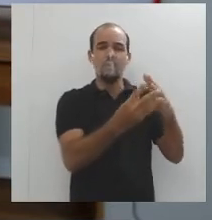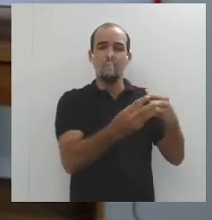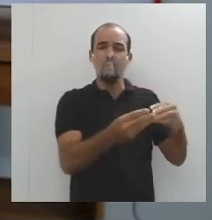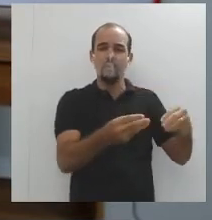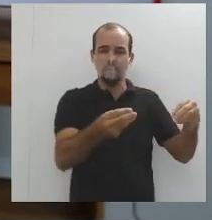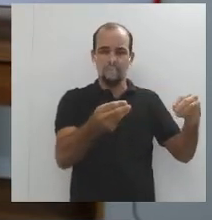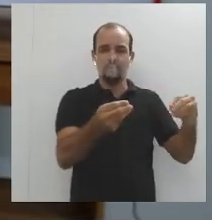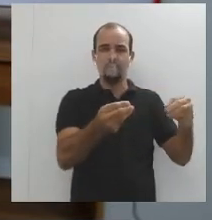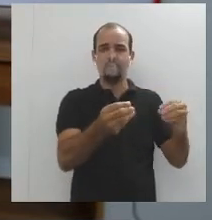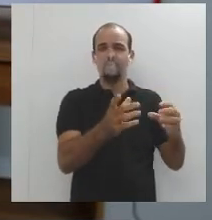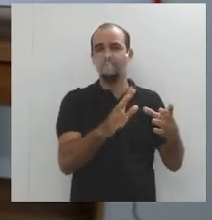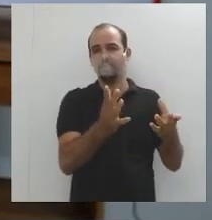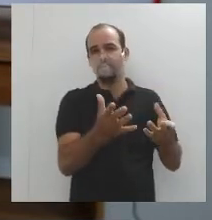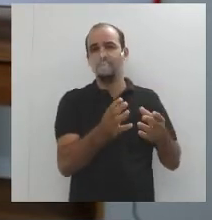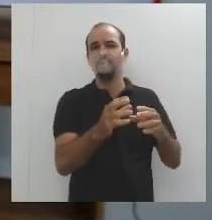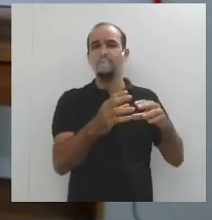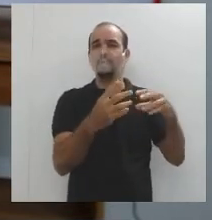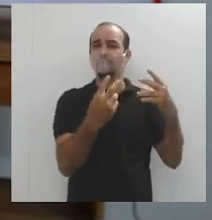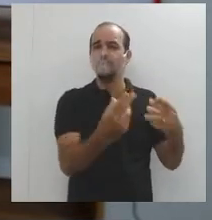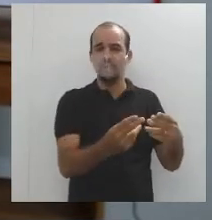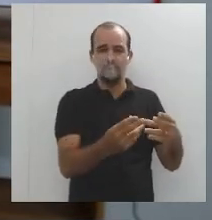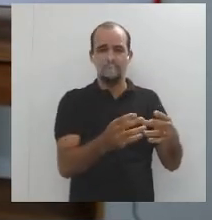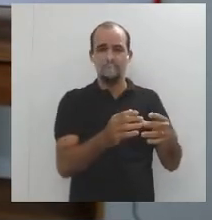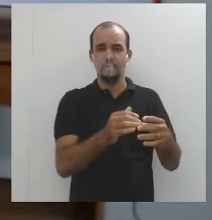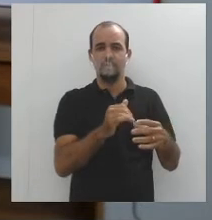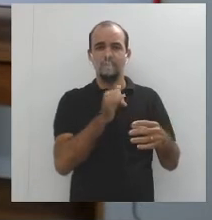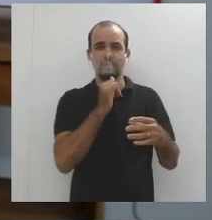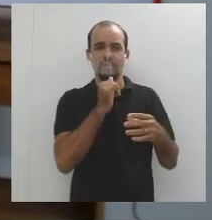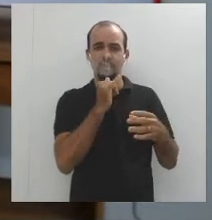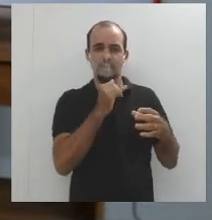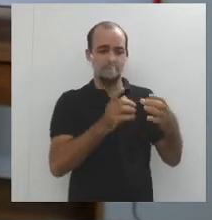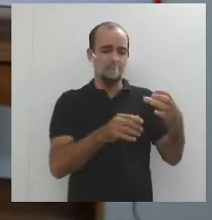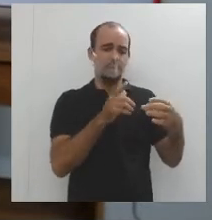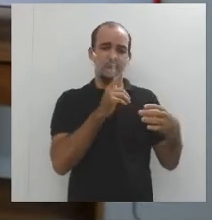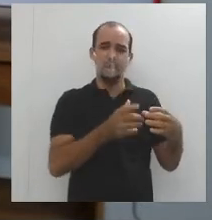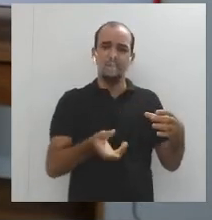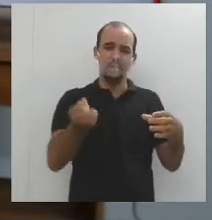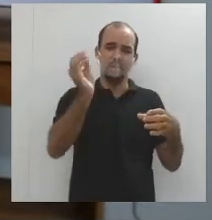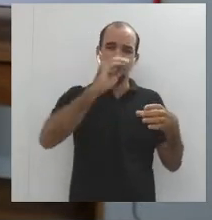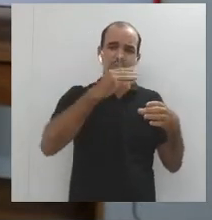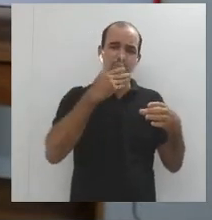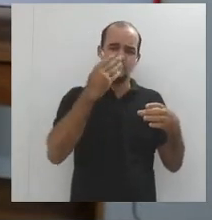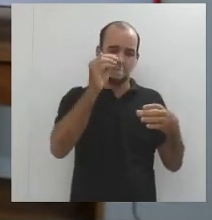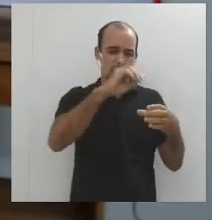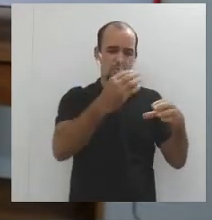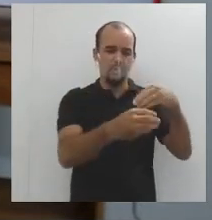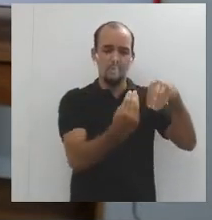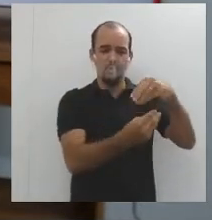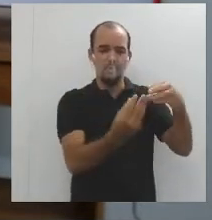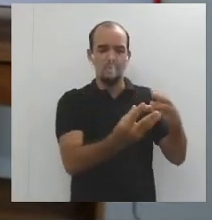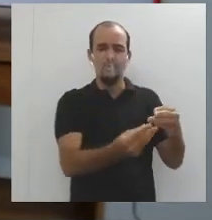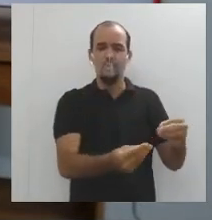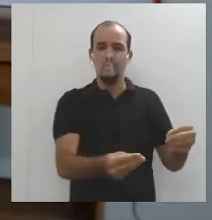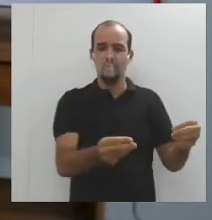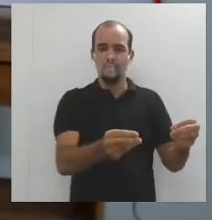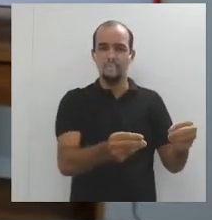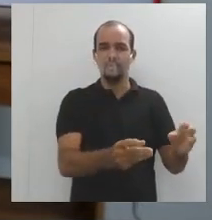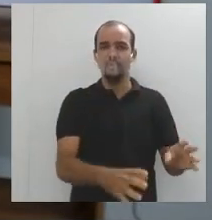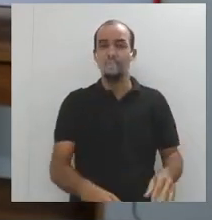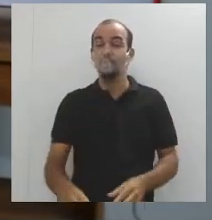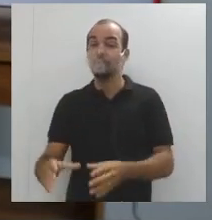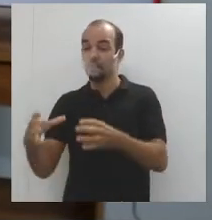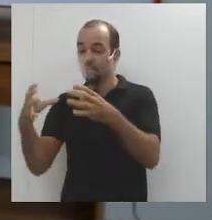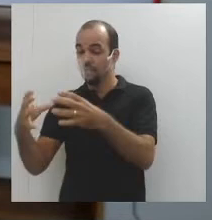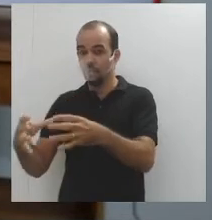características iguais. E quando nós temos algo heterogêneo, diferente, são aqueles que não